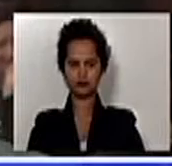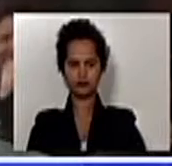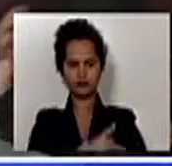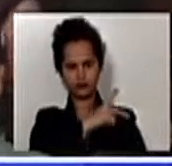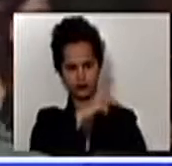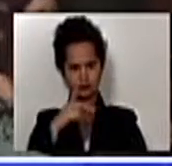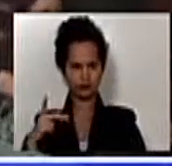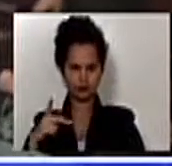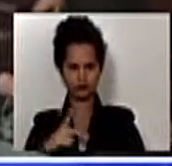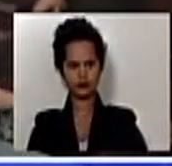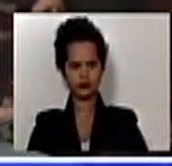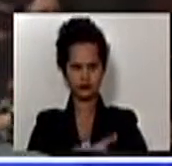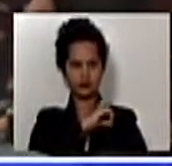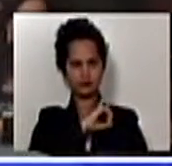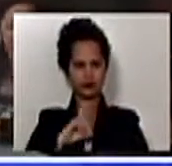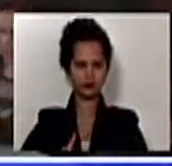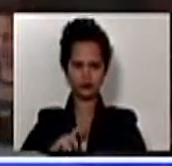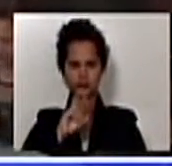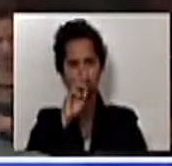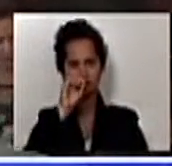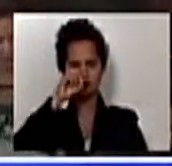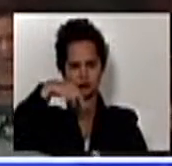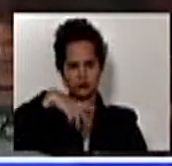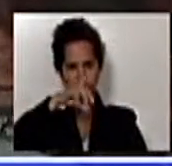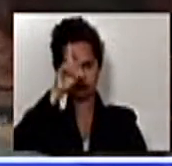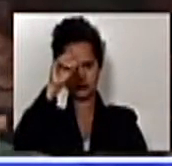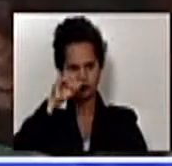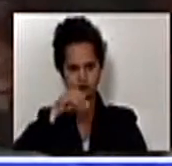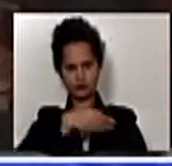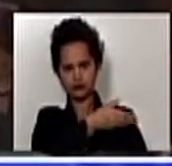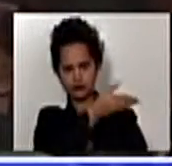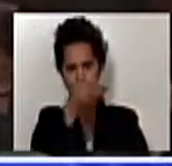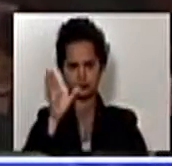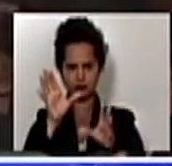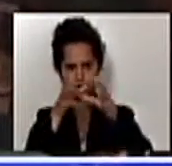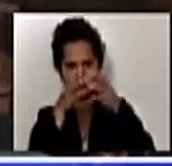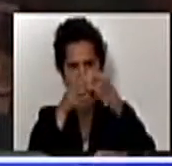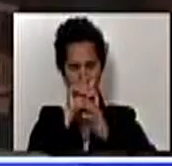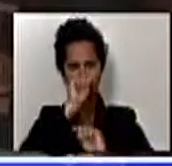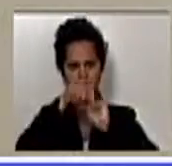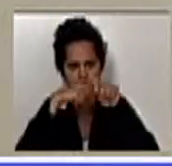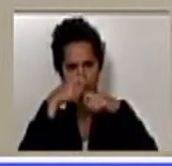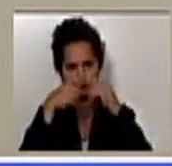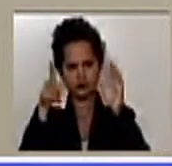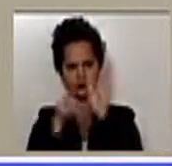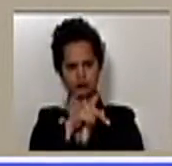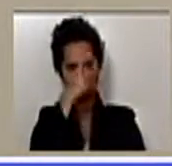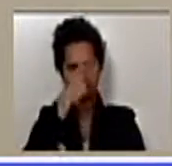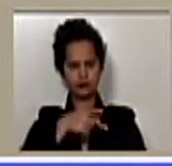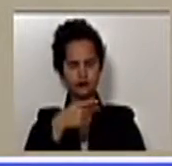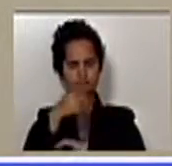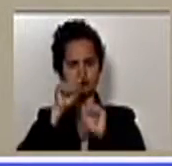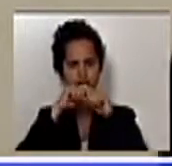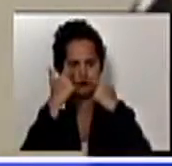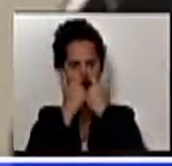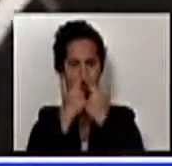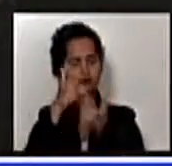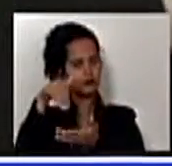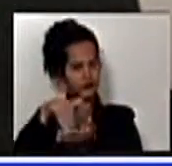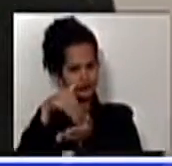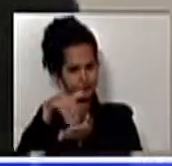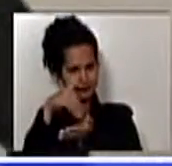deputado Ronaldo Medeiros, ambos membros da Comissão de Orçamento desta Casa, senhores